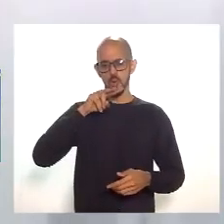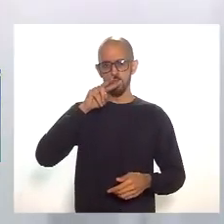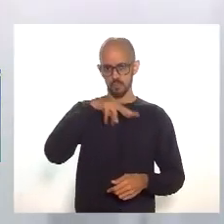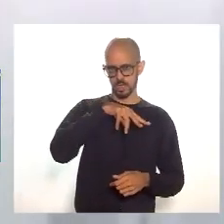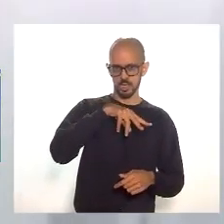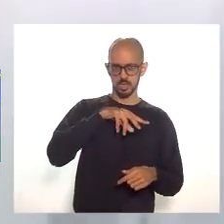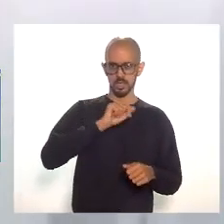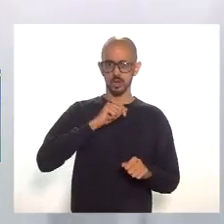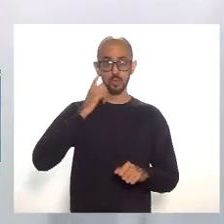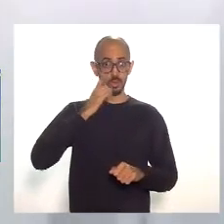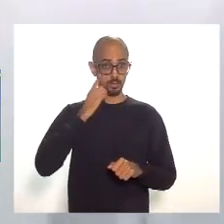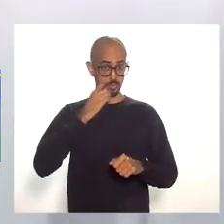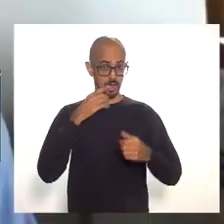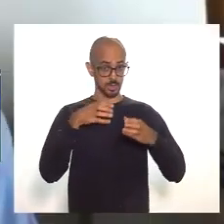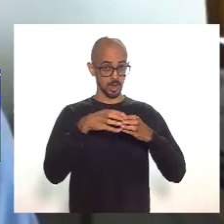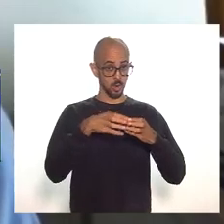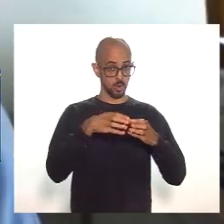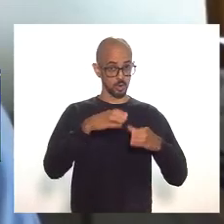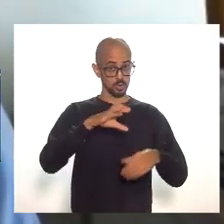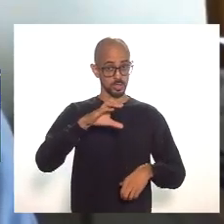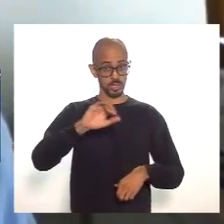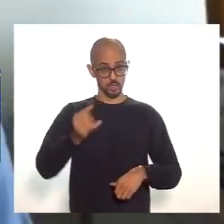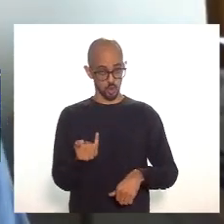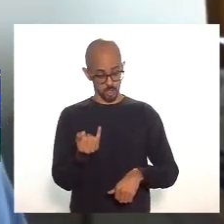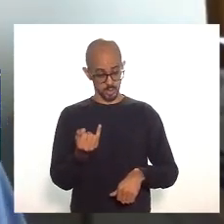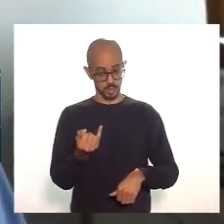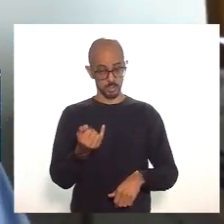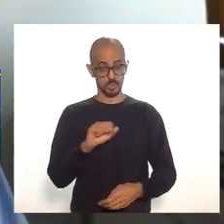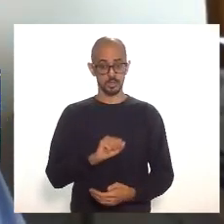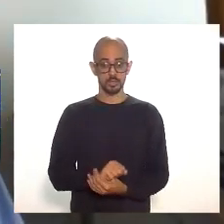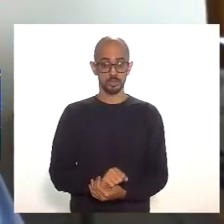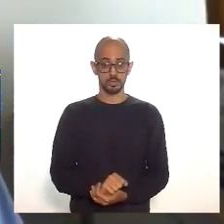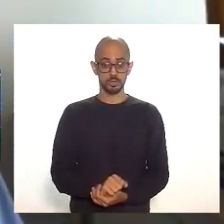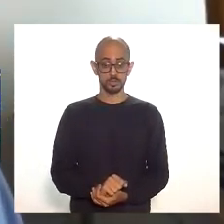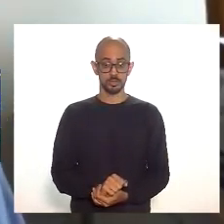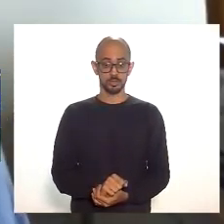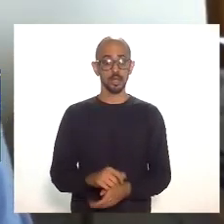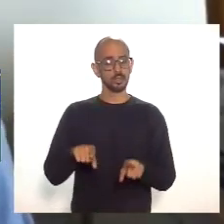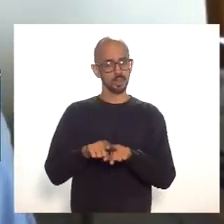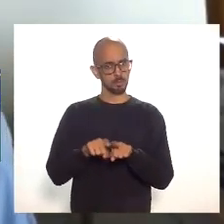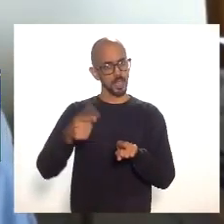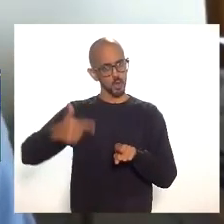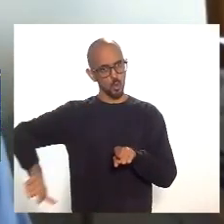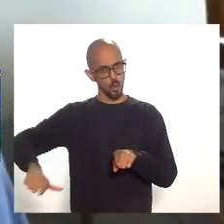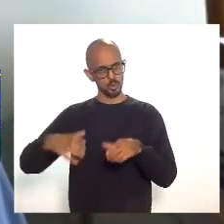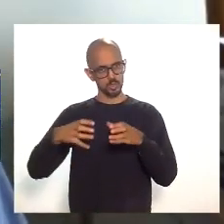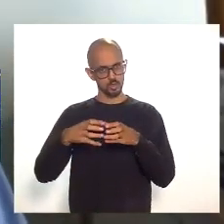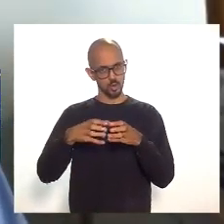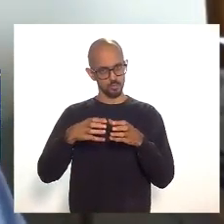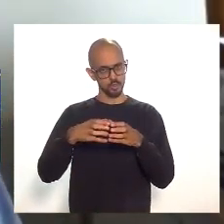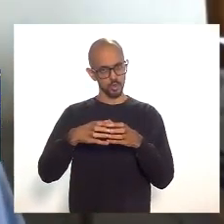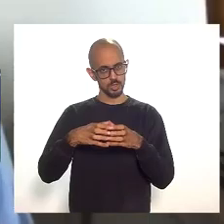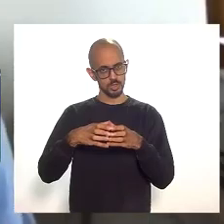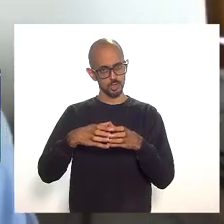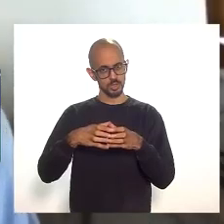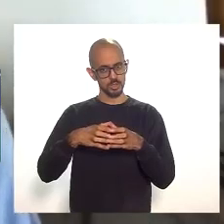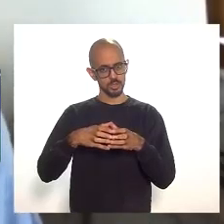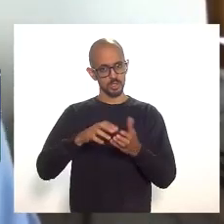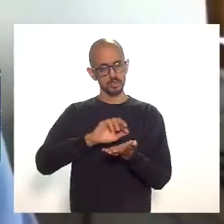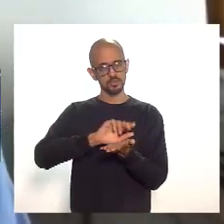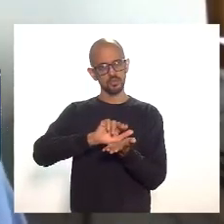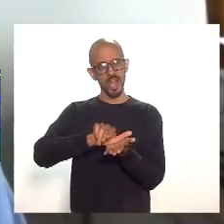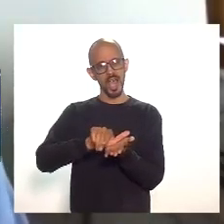deputada, na Comissão de Constituição e Justiça, como em outras comissões, os